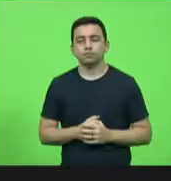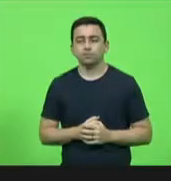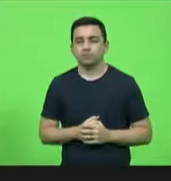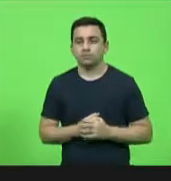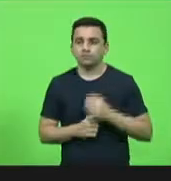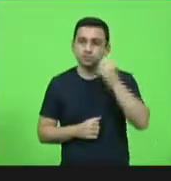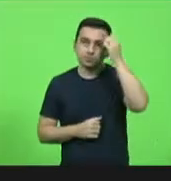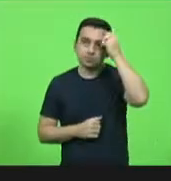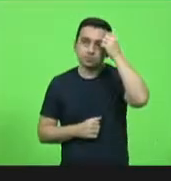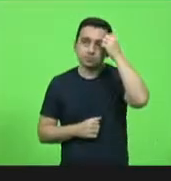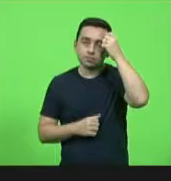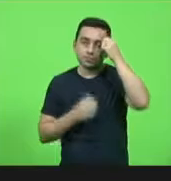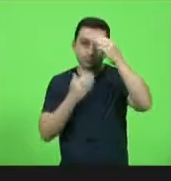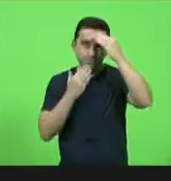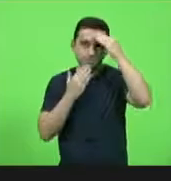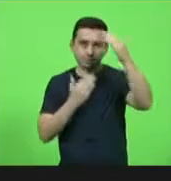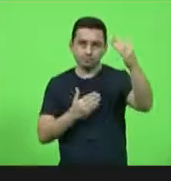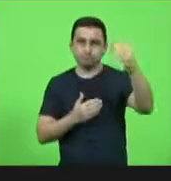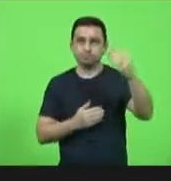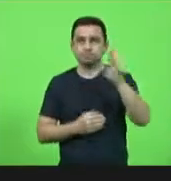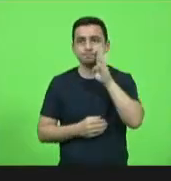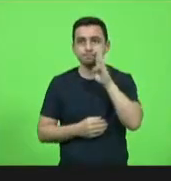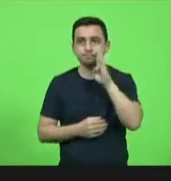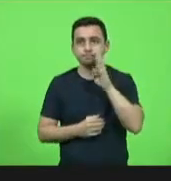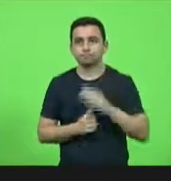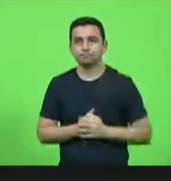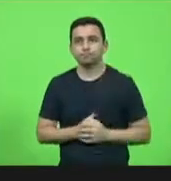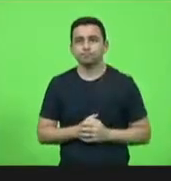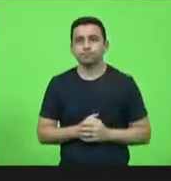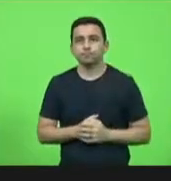Obrigado, deputado Berlanda.